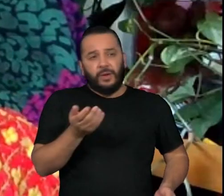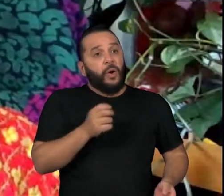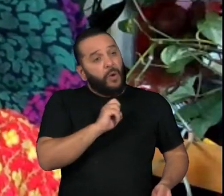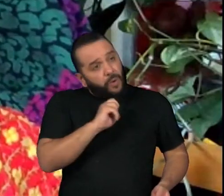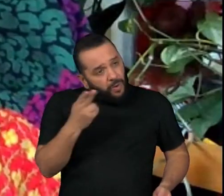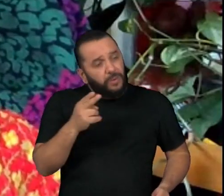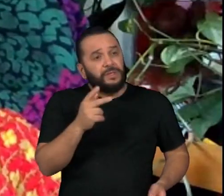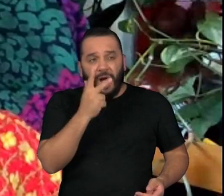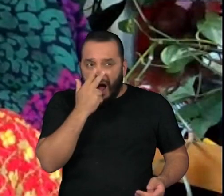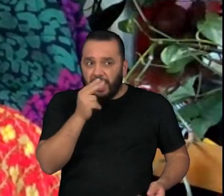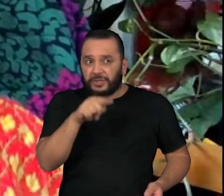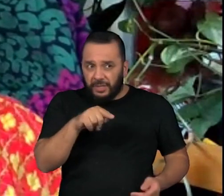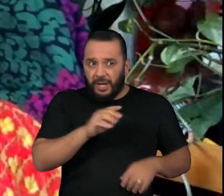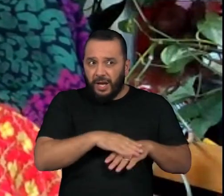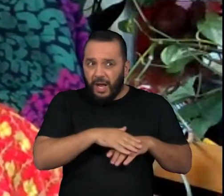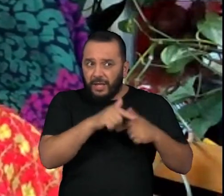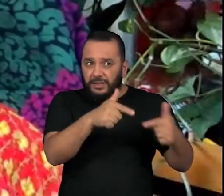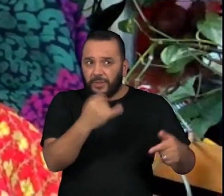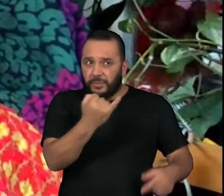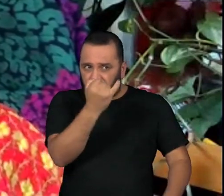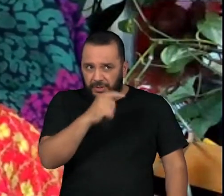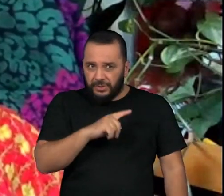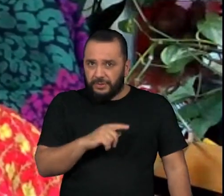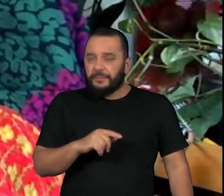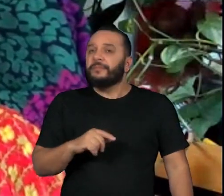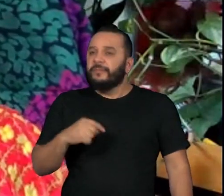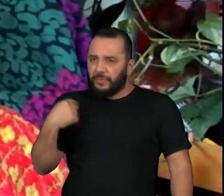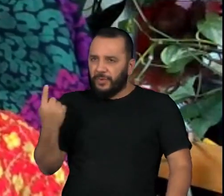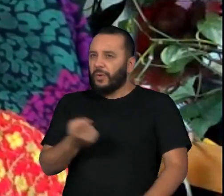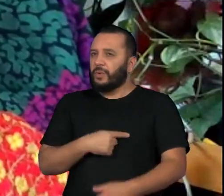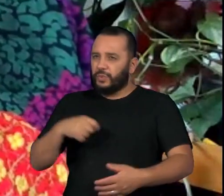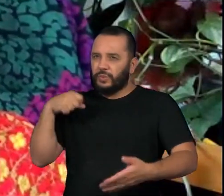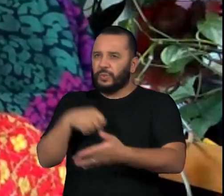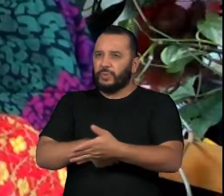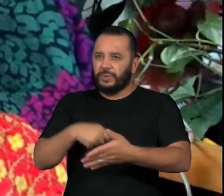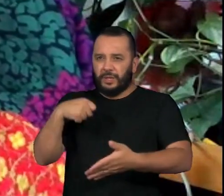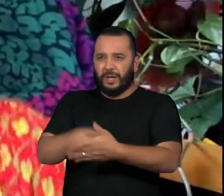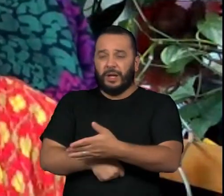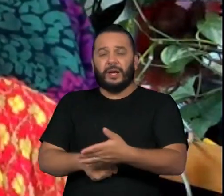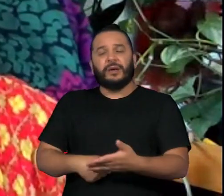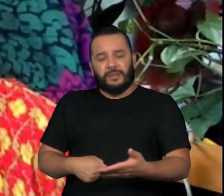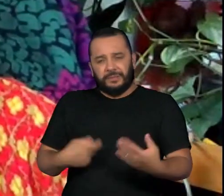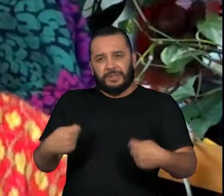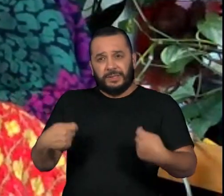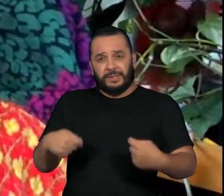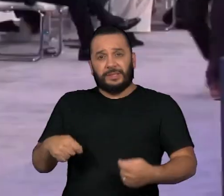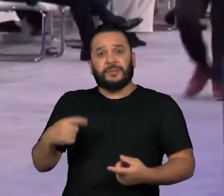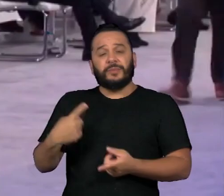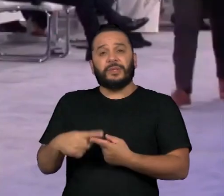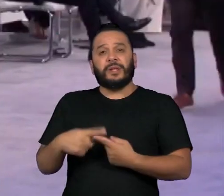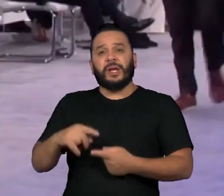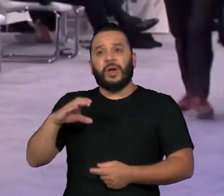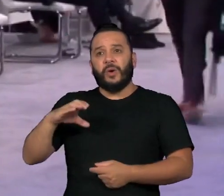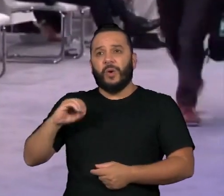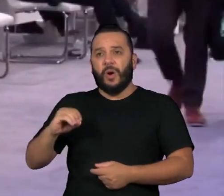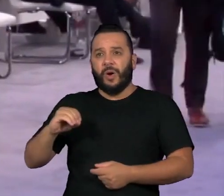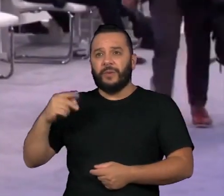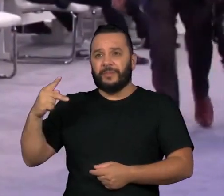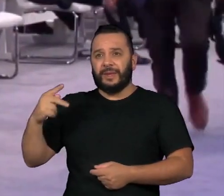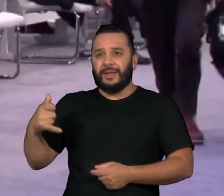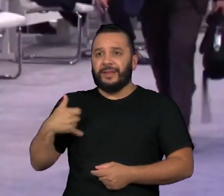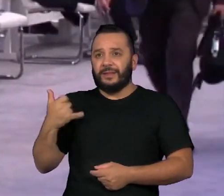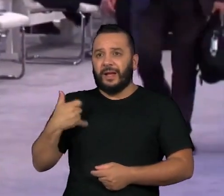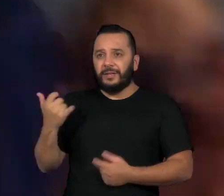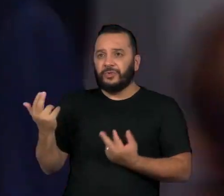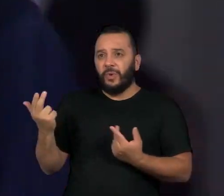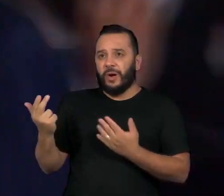que a gente não pode deixar de notar, né, que as COPs, por exemplo, têm quase a minha idade. E ainda assim, a